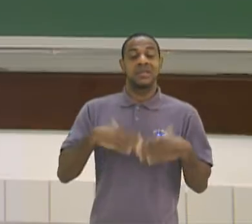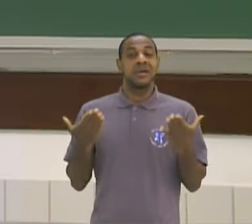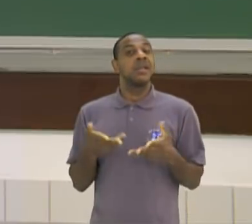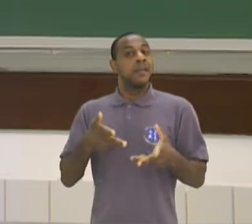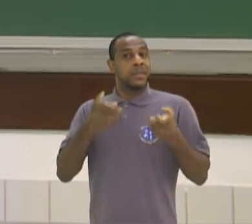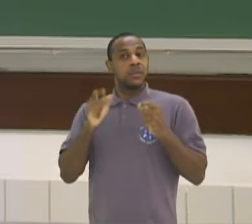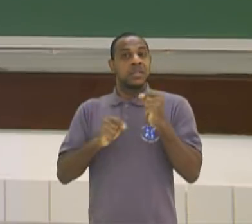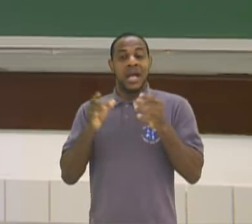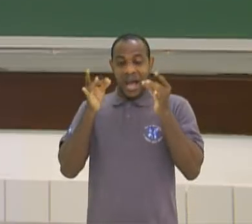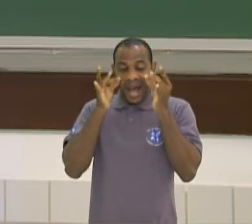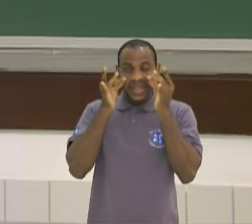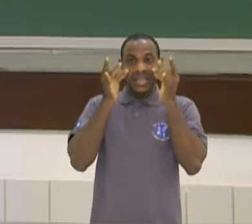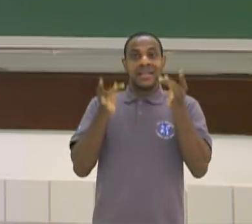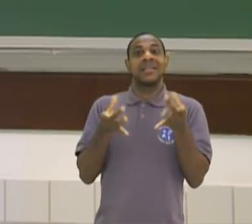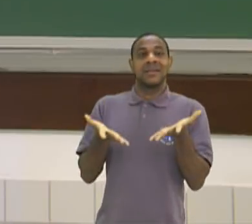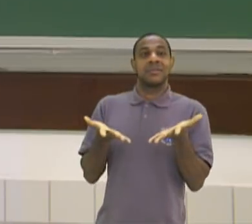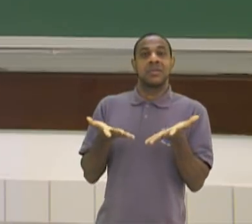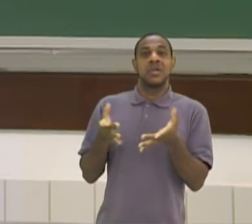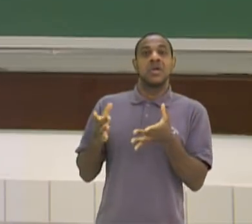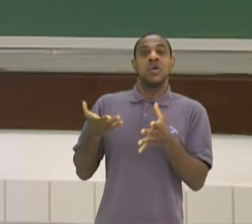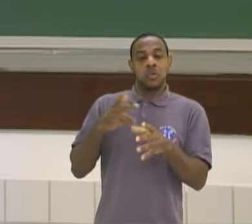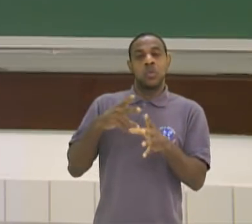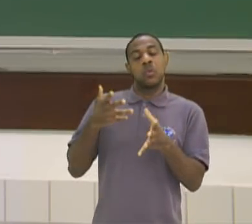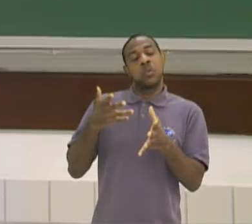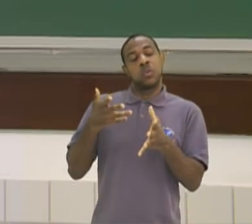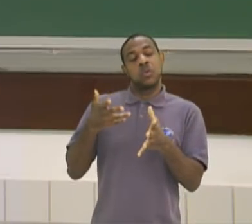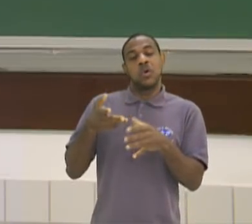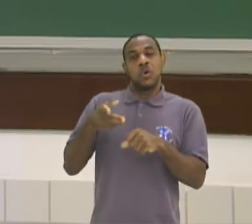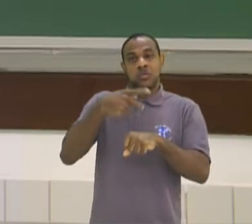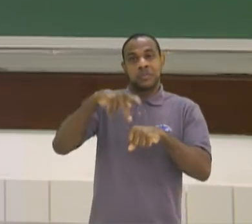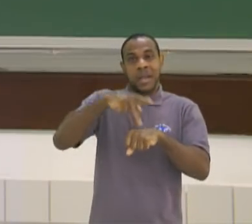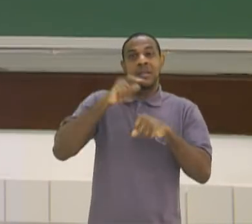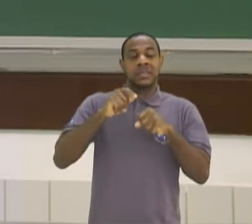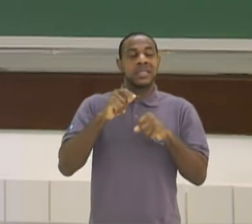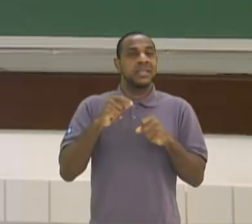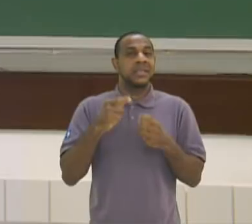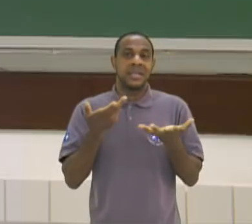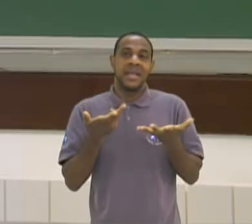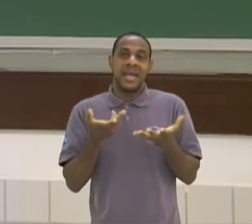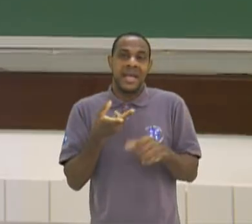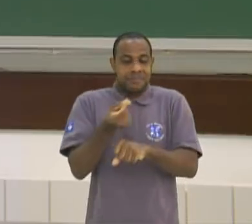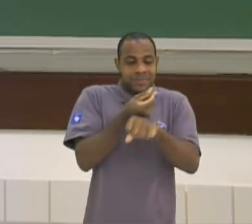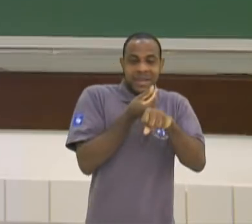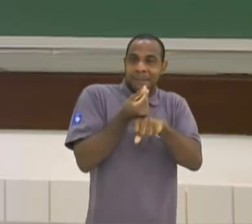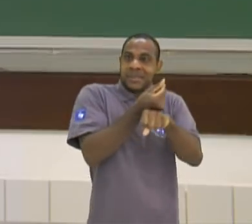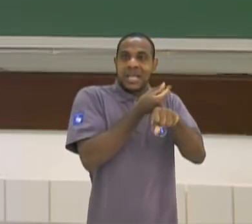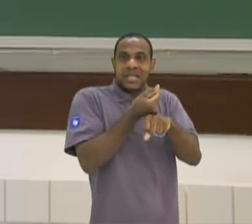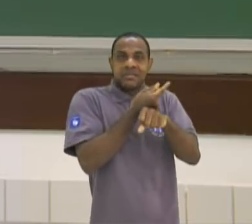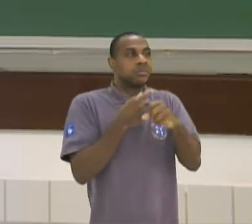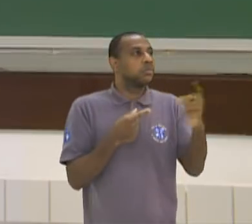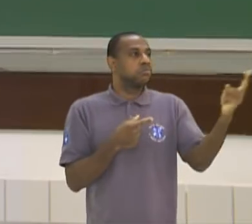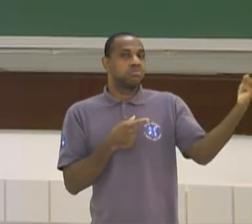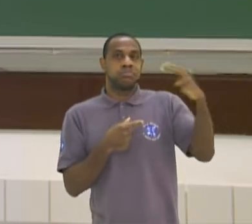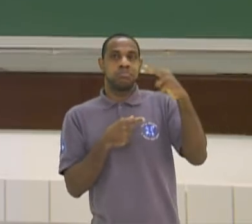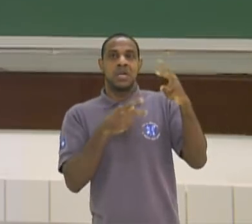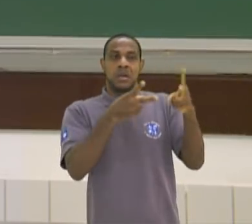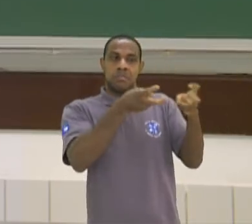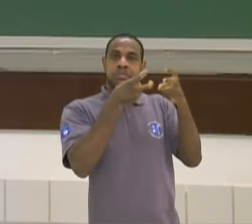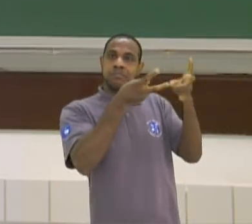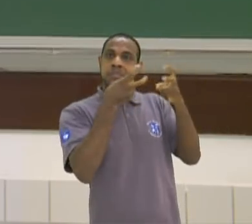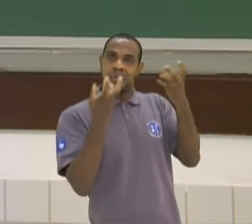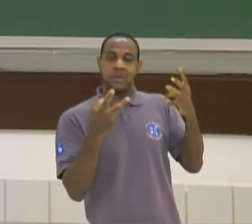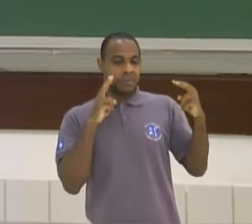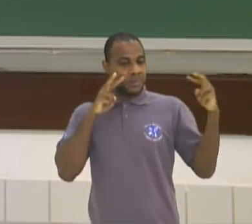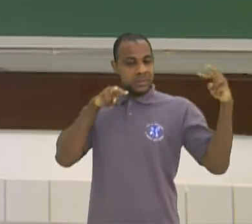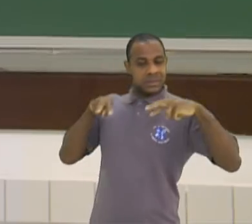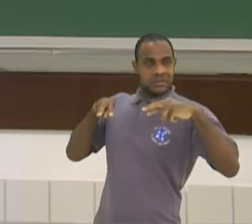a atenção dos países ligados ao capitalismo. Num contexto de Guerra Fria, ele tomando medidas socialistas.